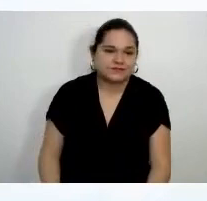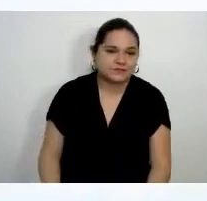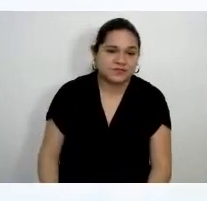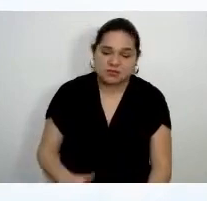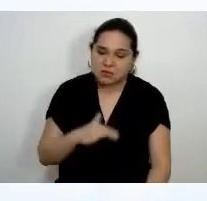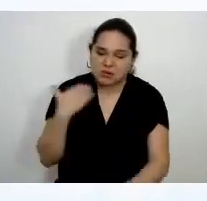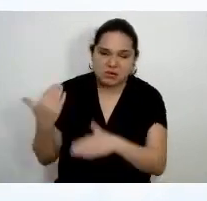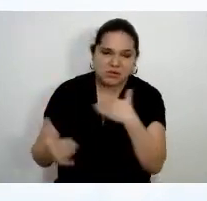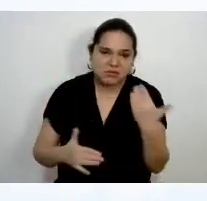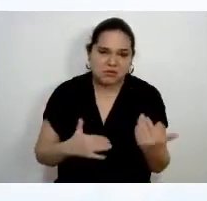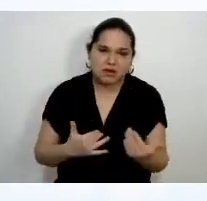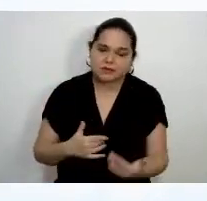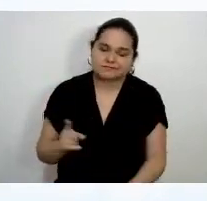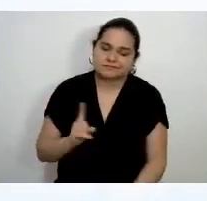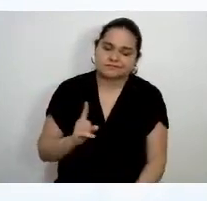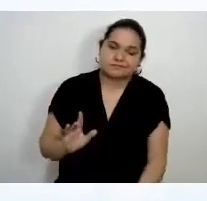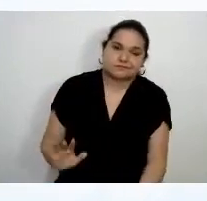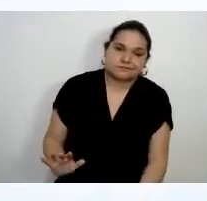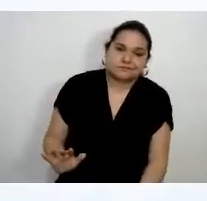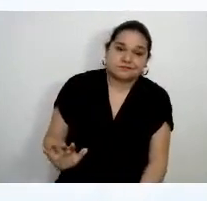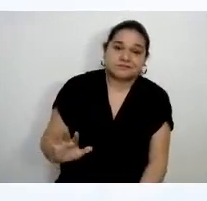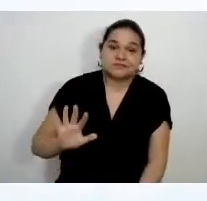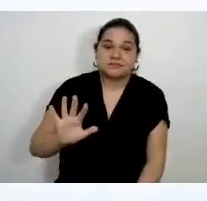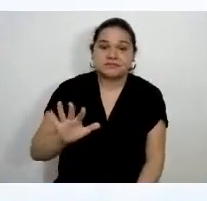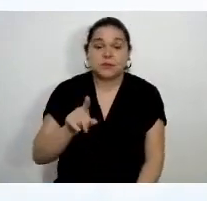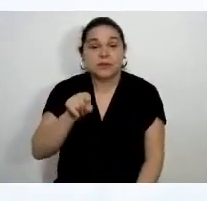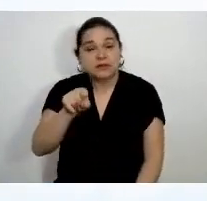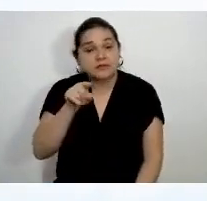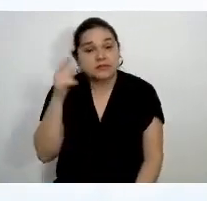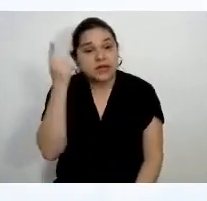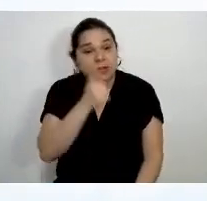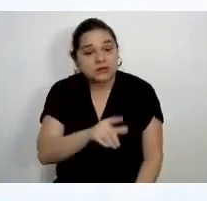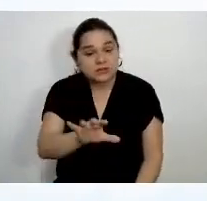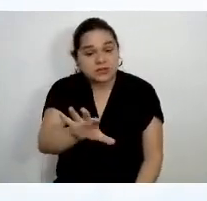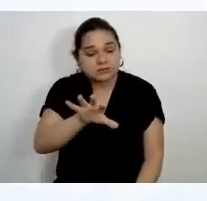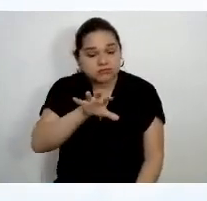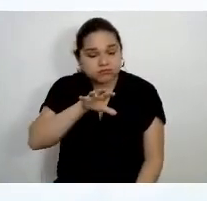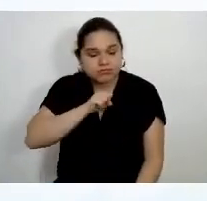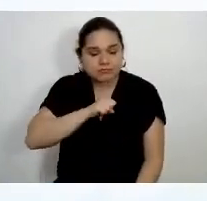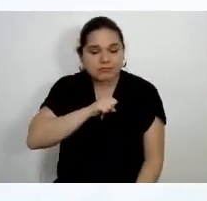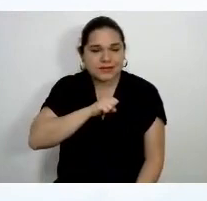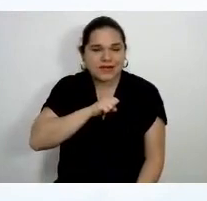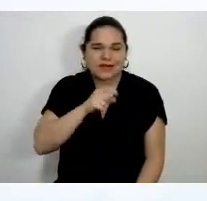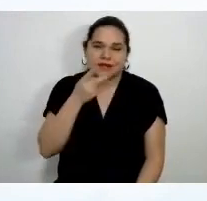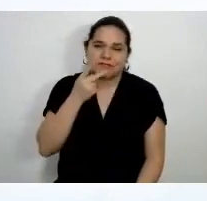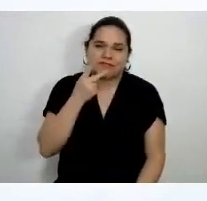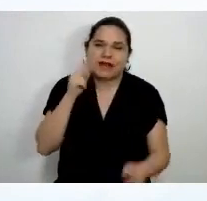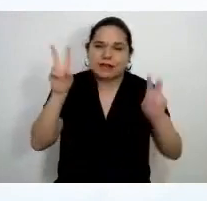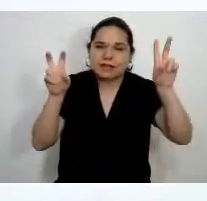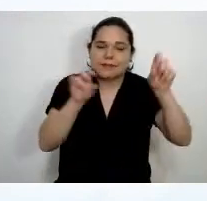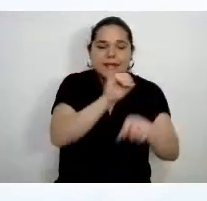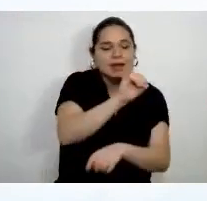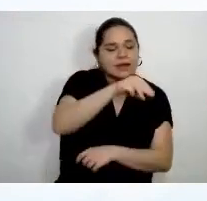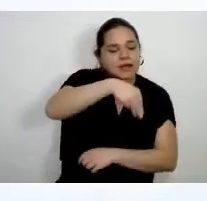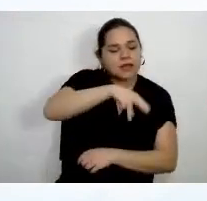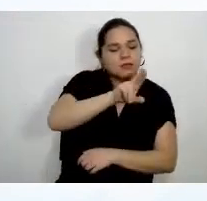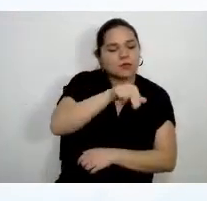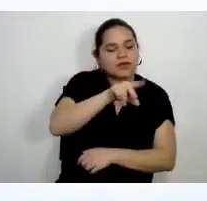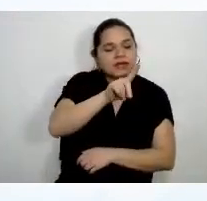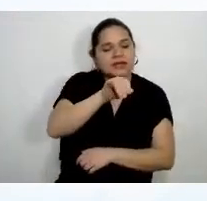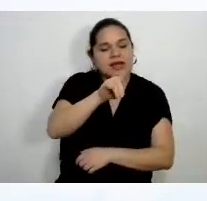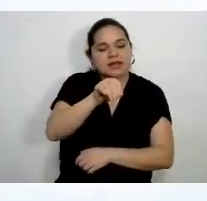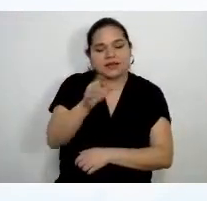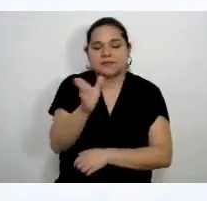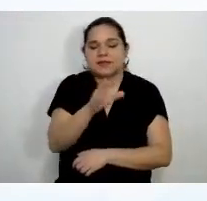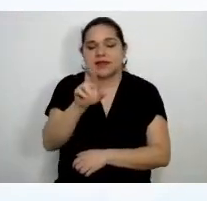não acontece. Então, para você adquirir a imunidade de rebanho, é vacina. E outra coisa,